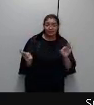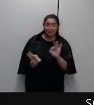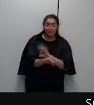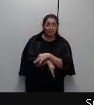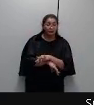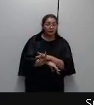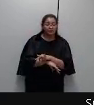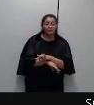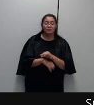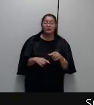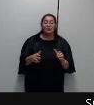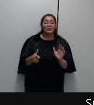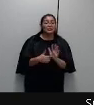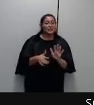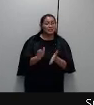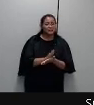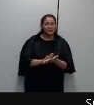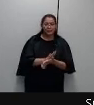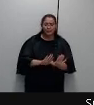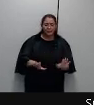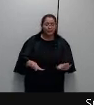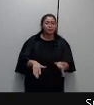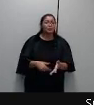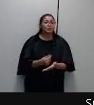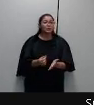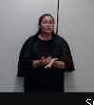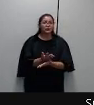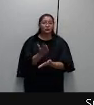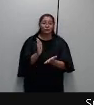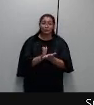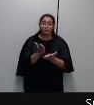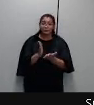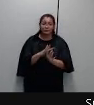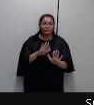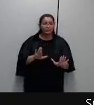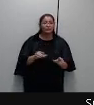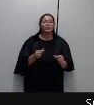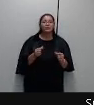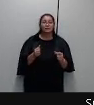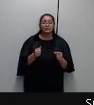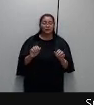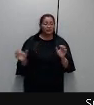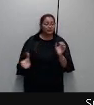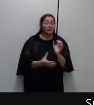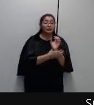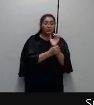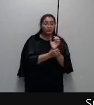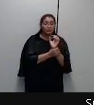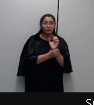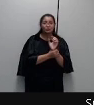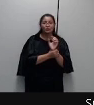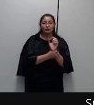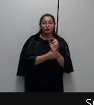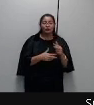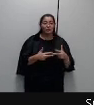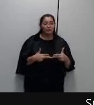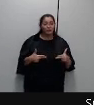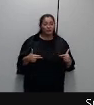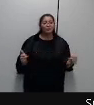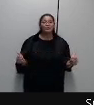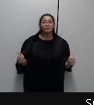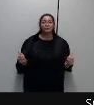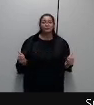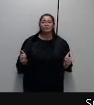da instauração de novo procedimento administrativo que sejam asseguradas as garantias processuais contraditório progressivo